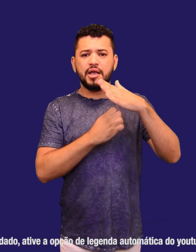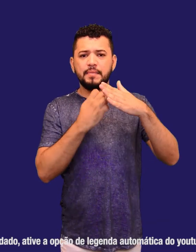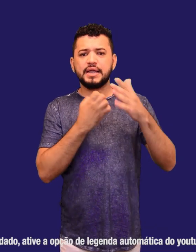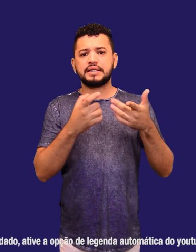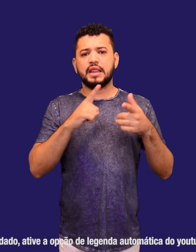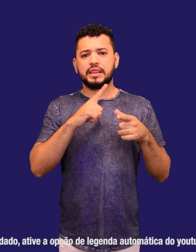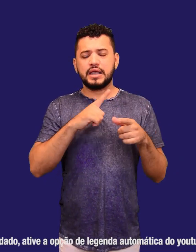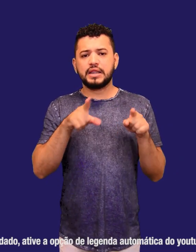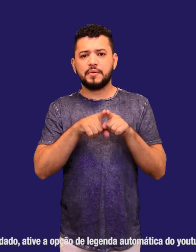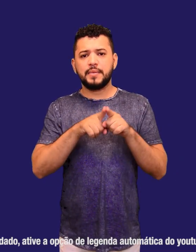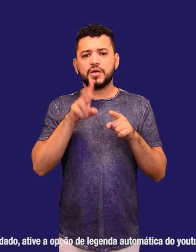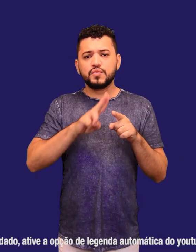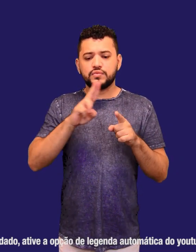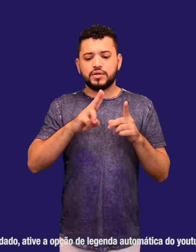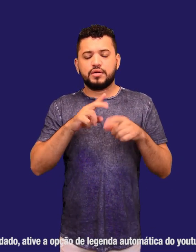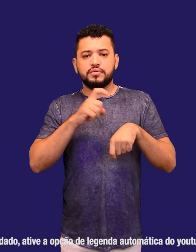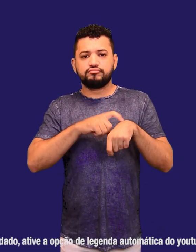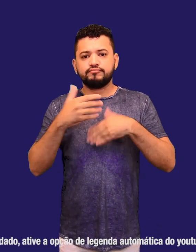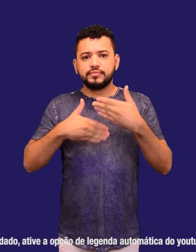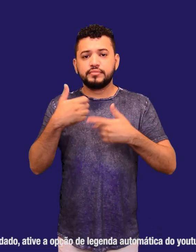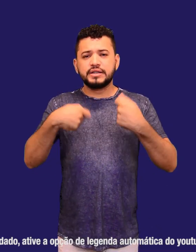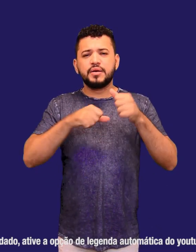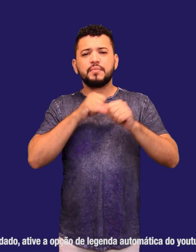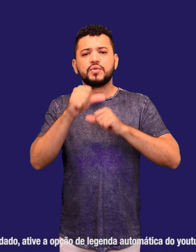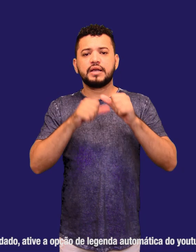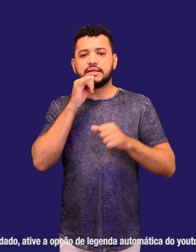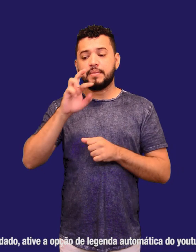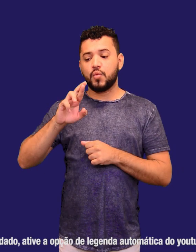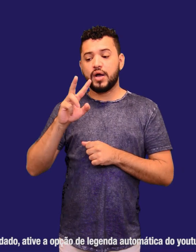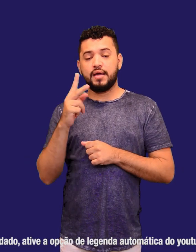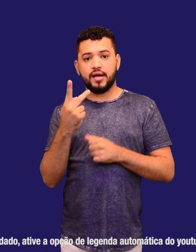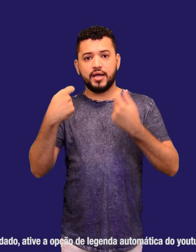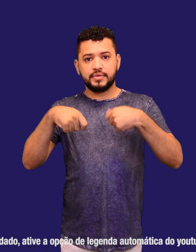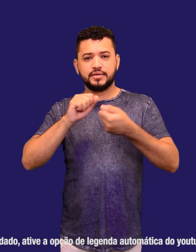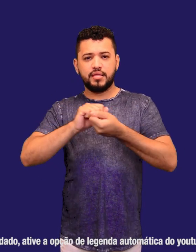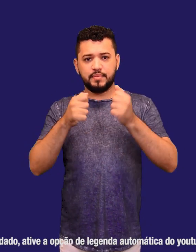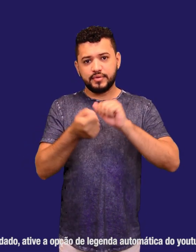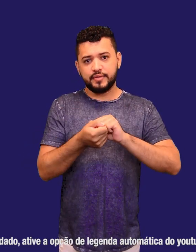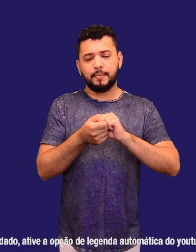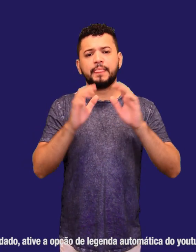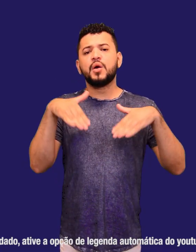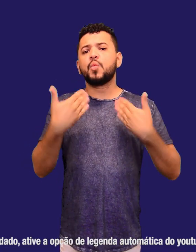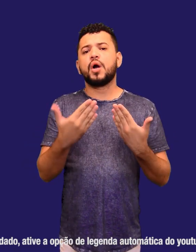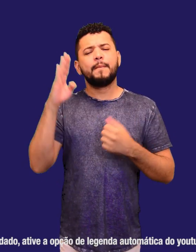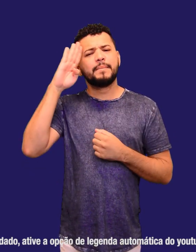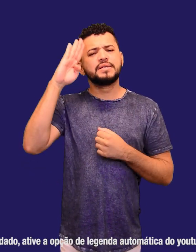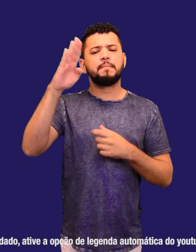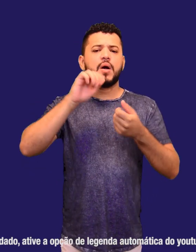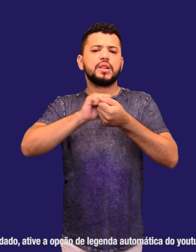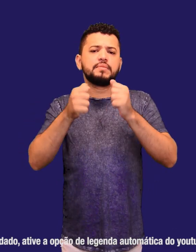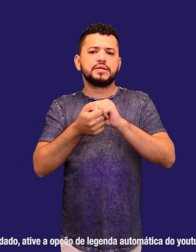também incorporar esse processo precisa mudar, né? O RH precisa passar por adaptações. Quais são as principais adaptações